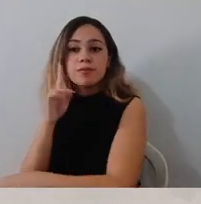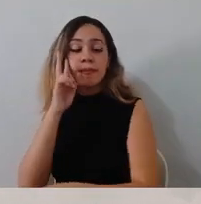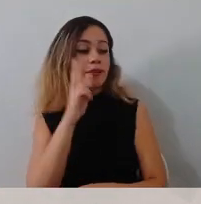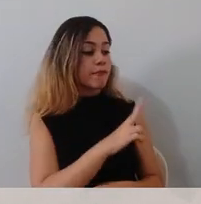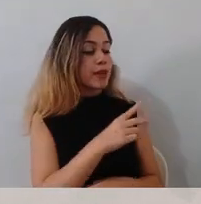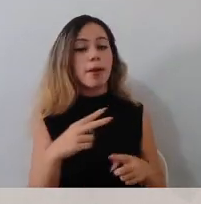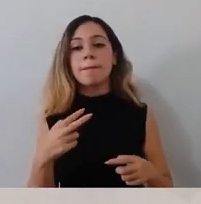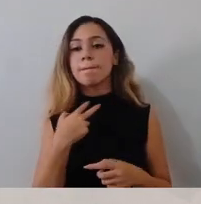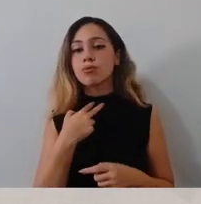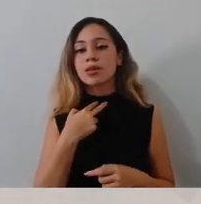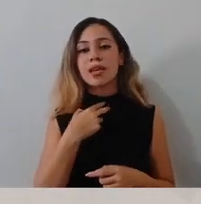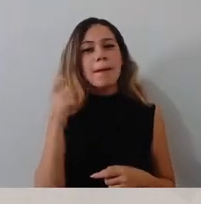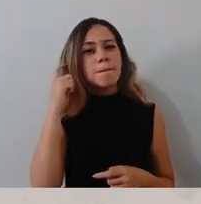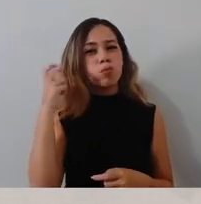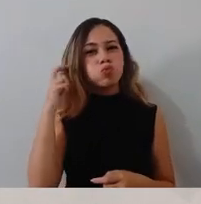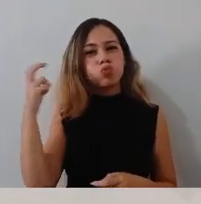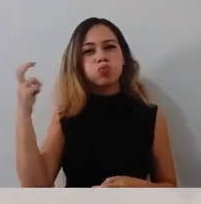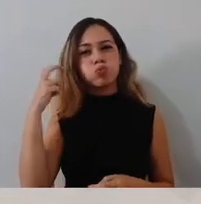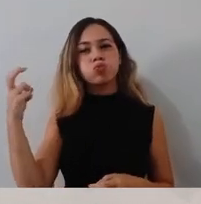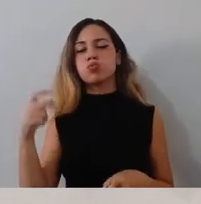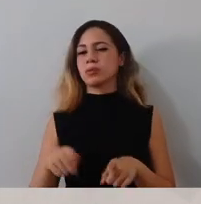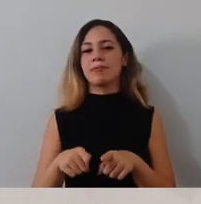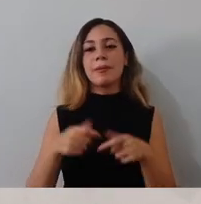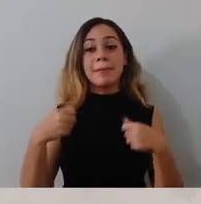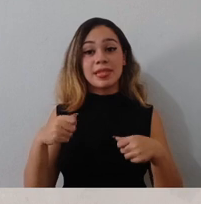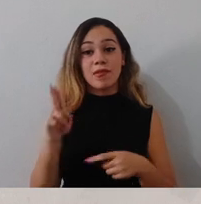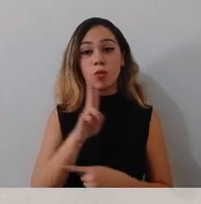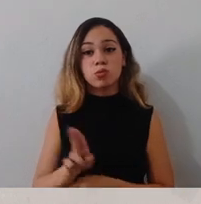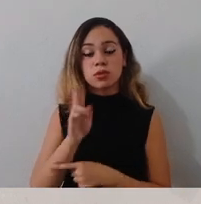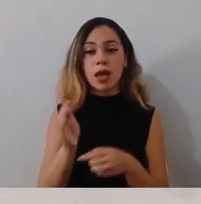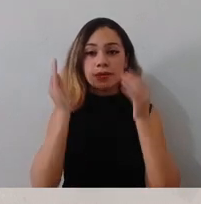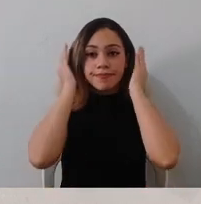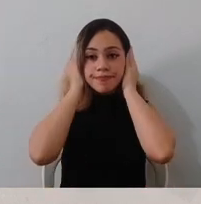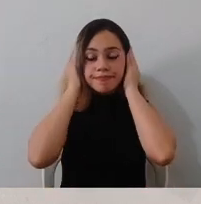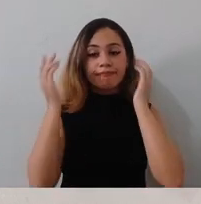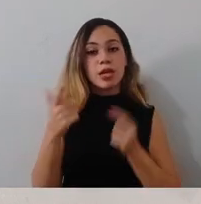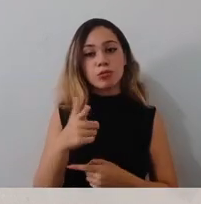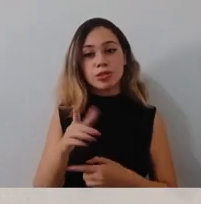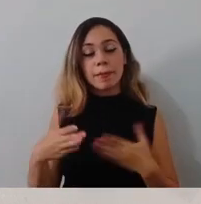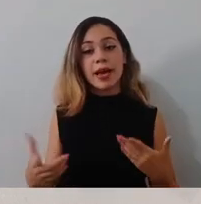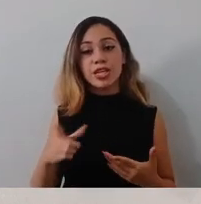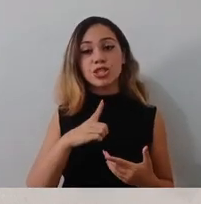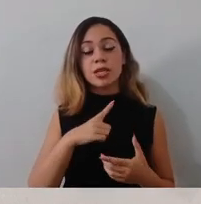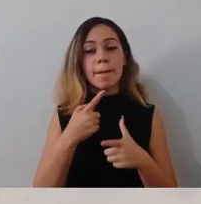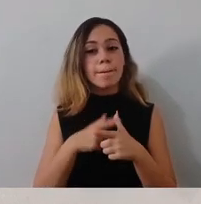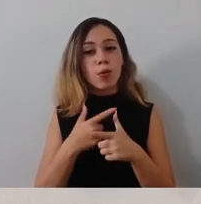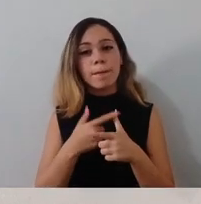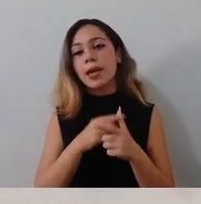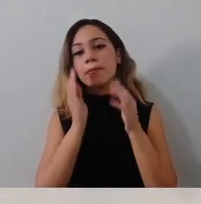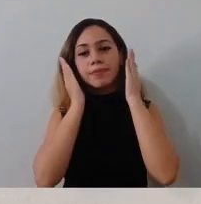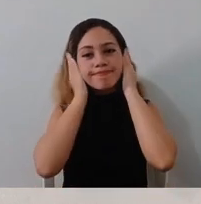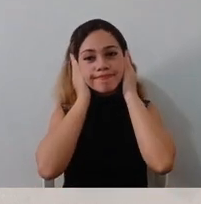trabalho, que é muita chapa de ferro, nem sempre eles usam um protetor auricular. Então ele tinha perfuração timpâmica,